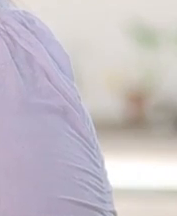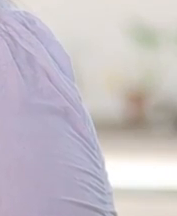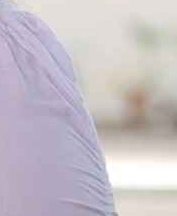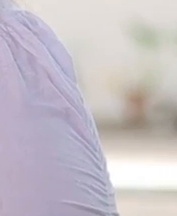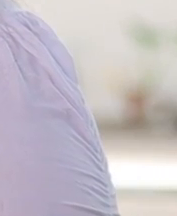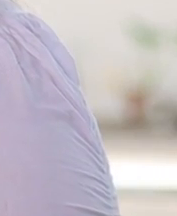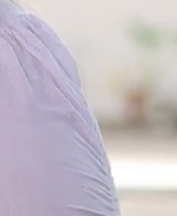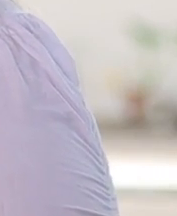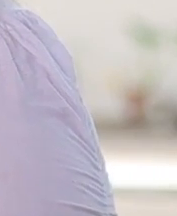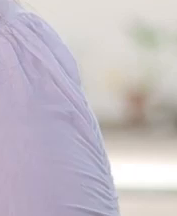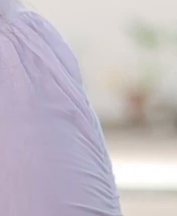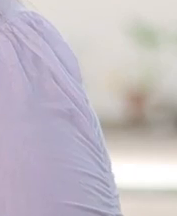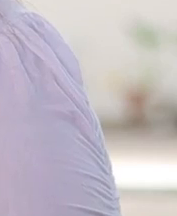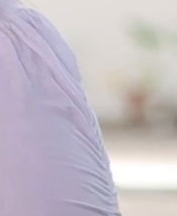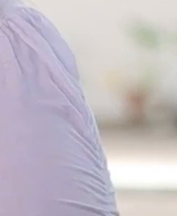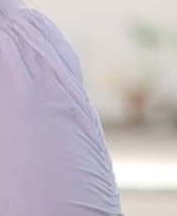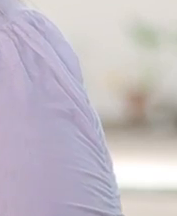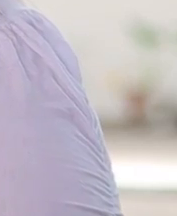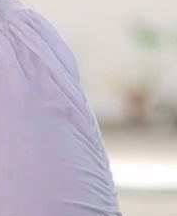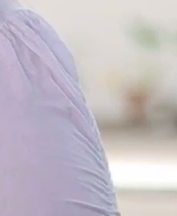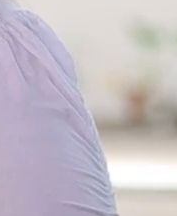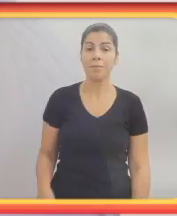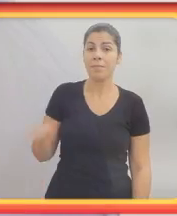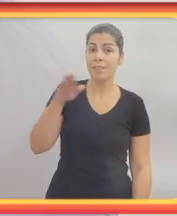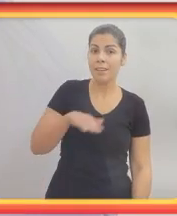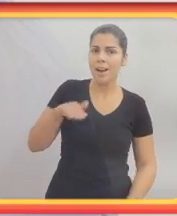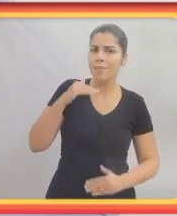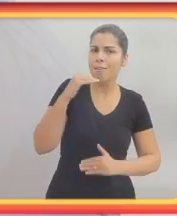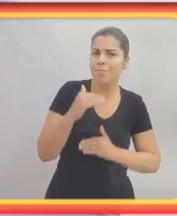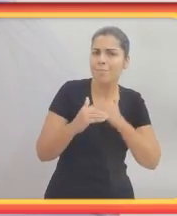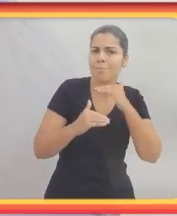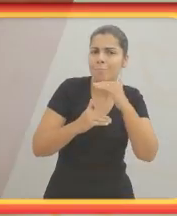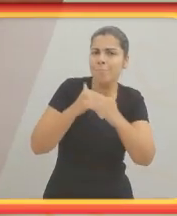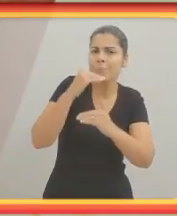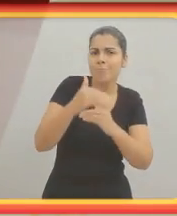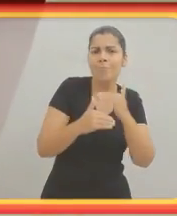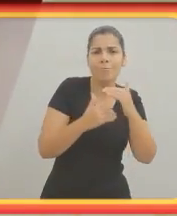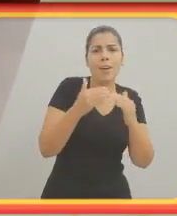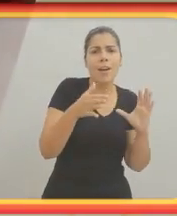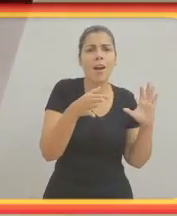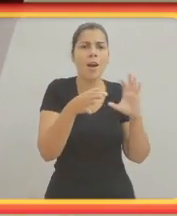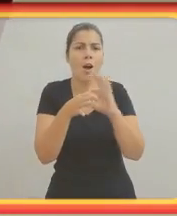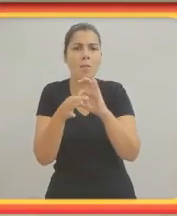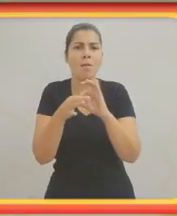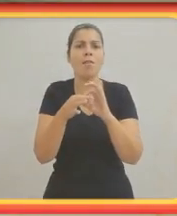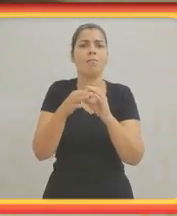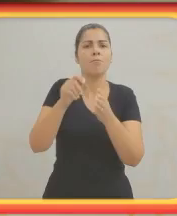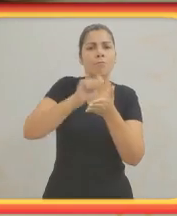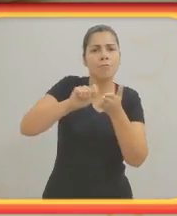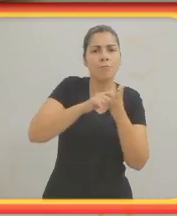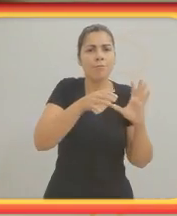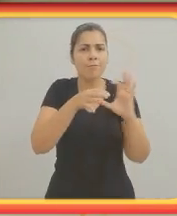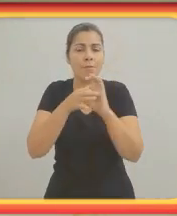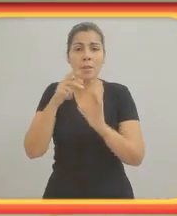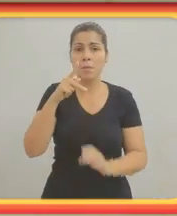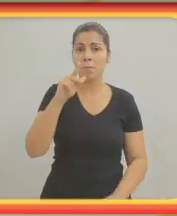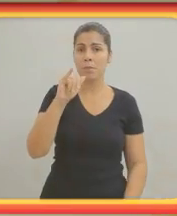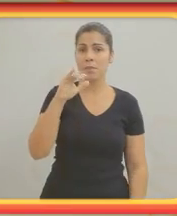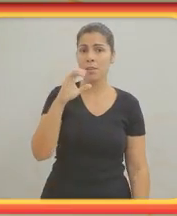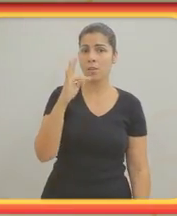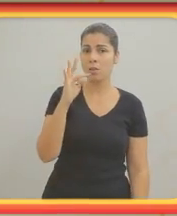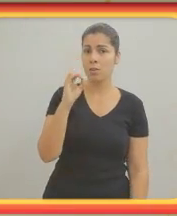da palavra. Imagem com imagem. À medida que a criança vai evoluindo, vamos incorporando as